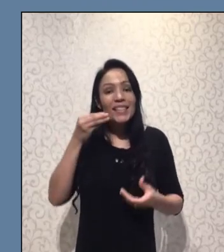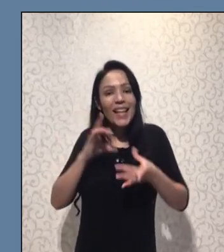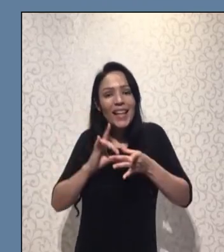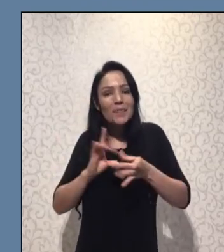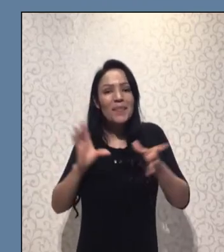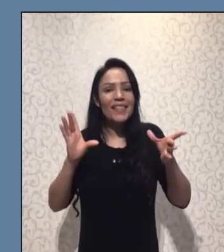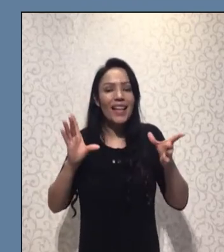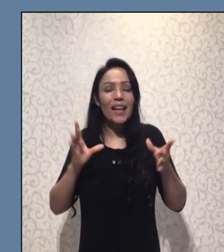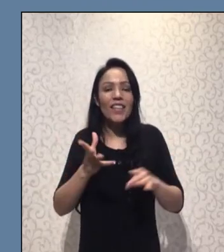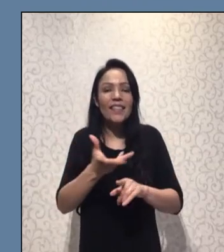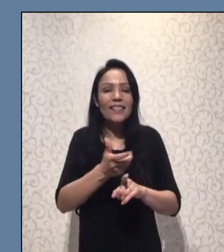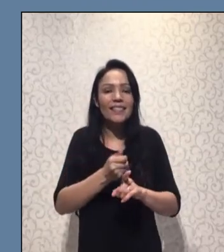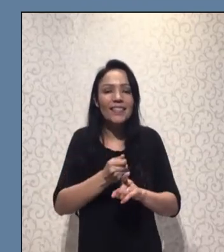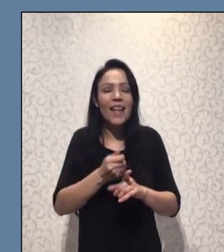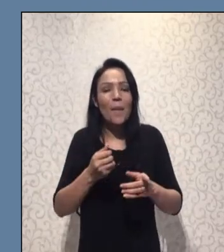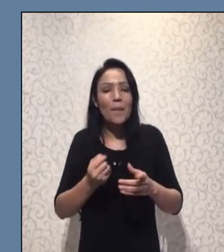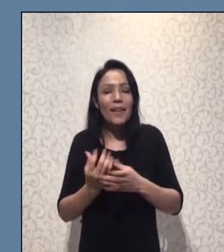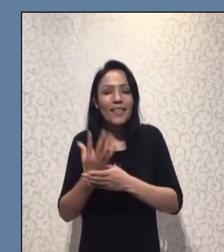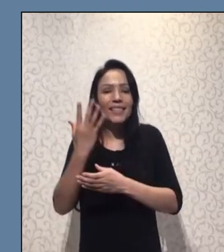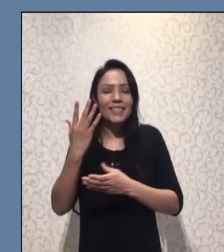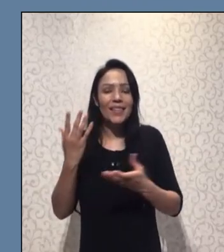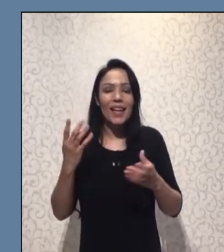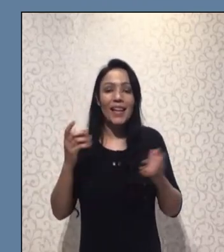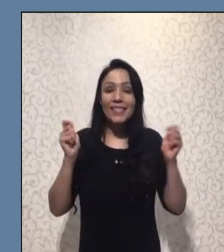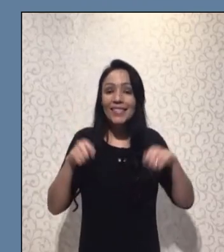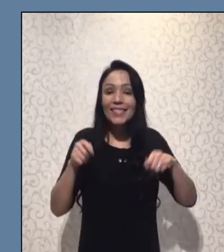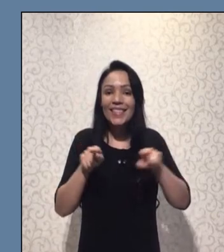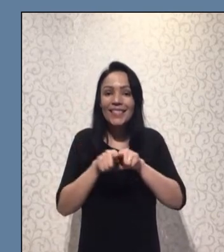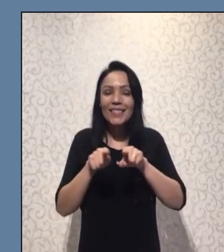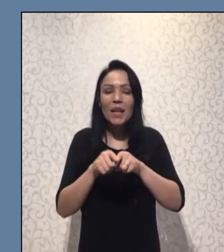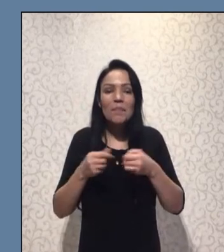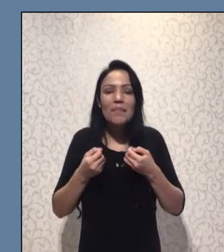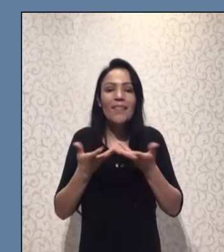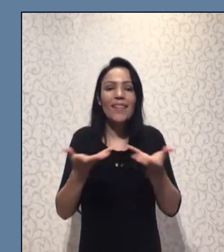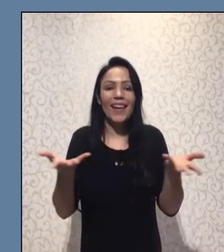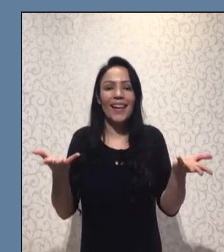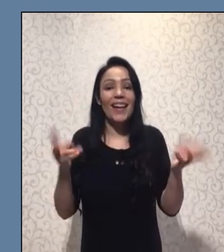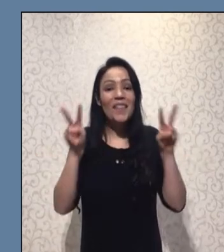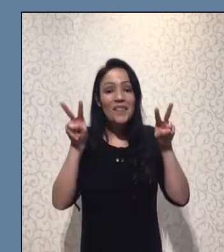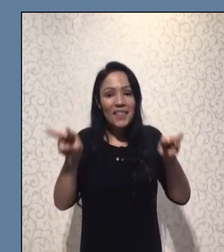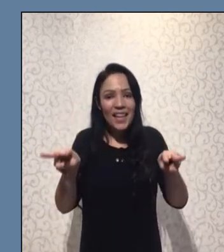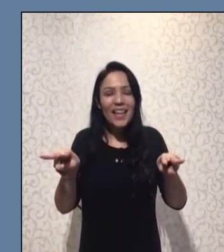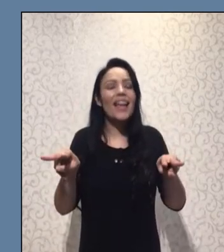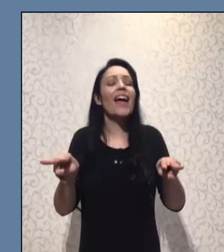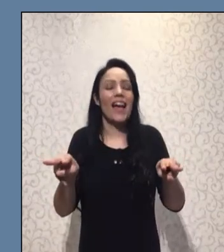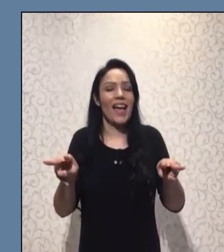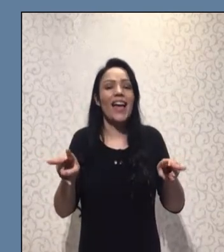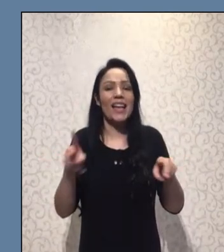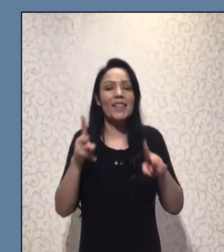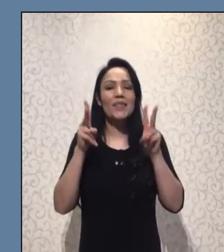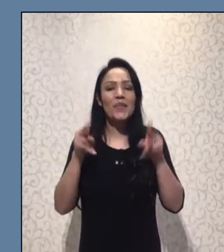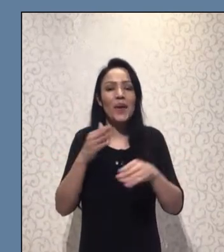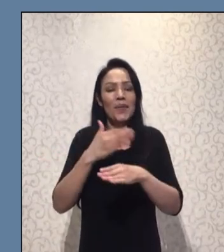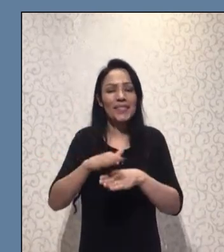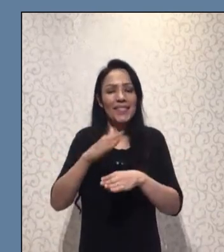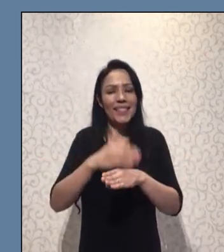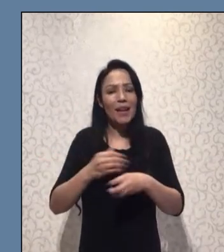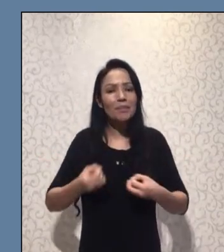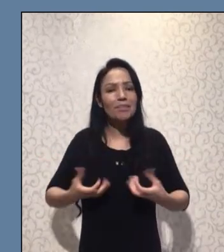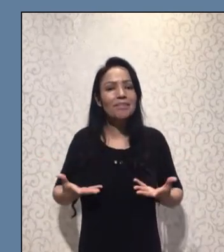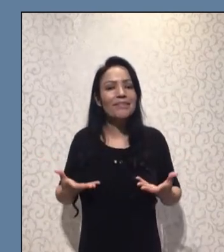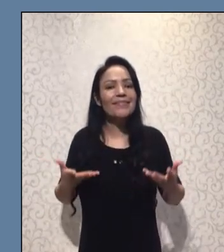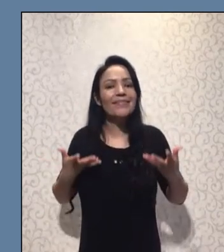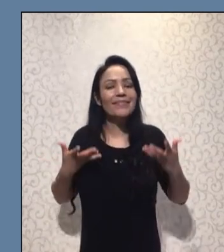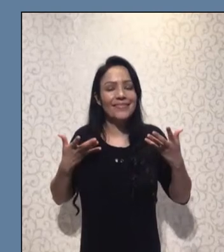como criação, mas eu acho que ela pode se dar também como fruição para quem vê a arte, né? Eu acho que é esse exercício que nos inspira e que, no fundo,